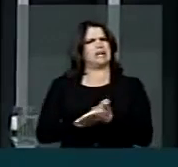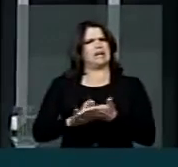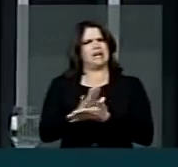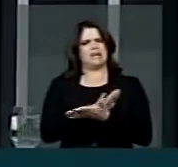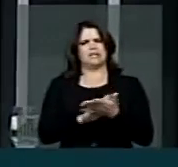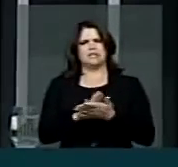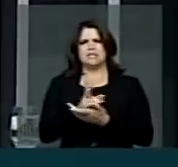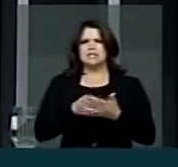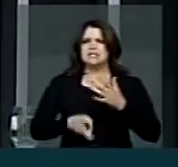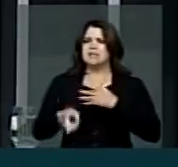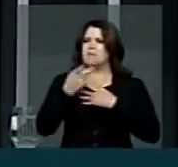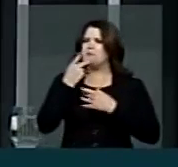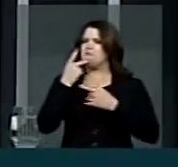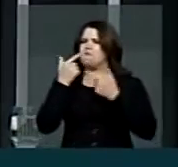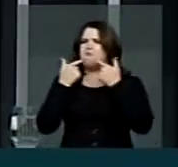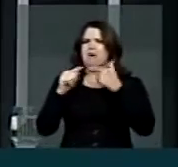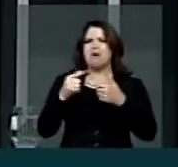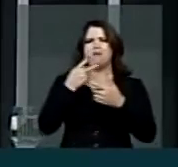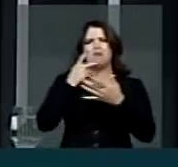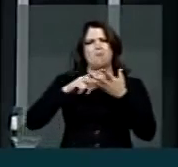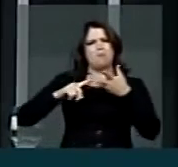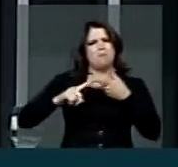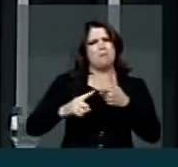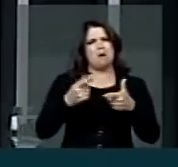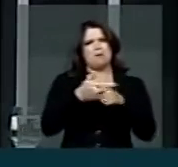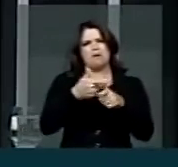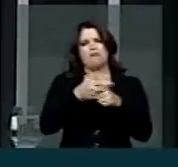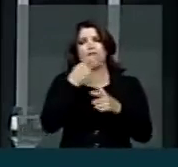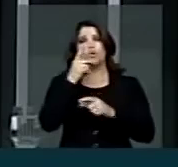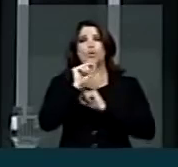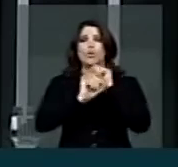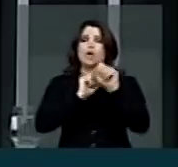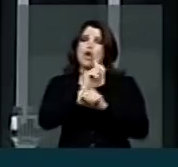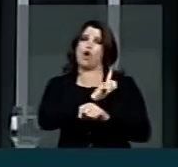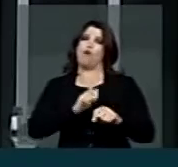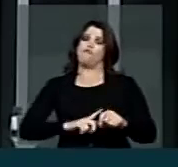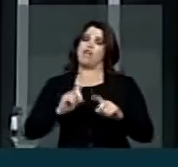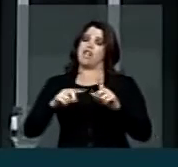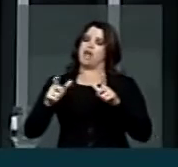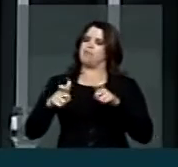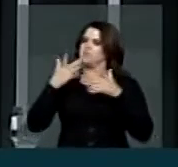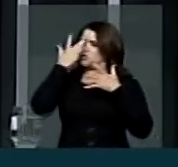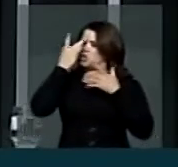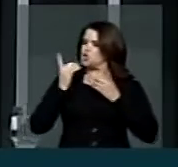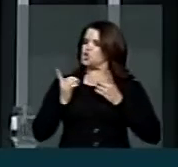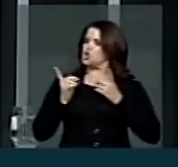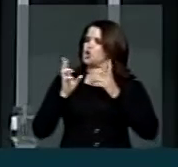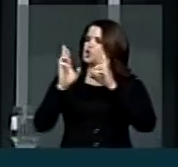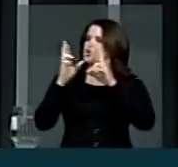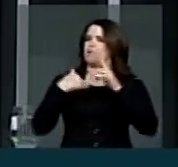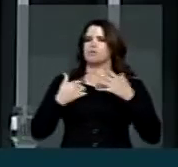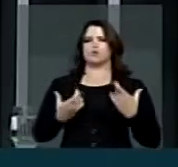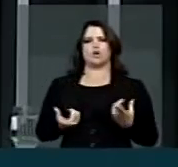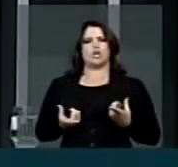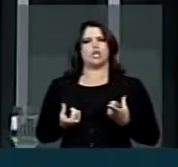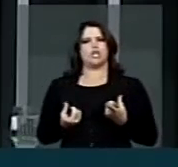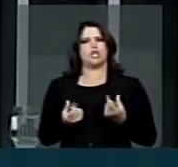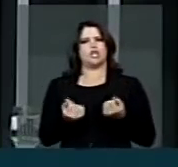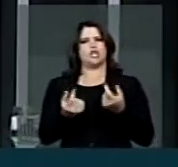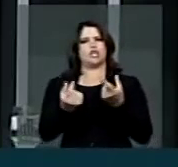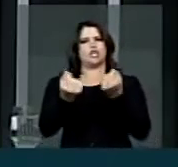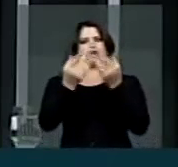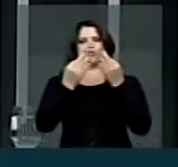que sempre julgaram que o governo é o lugar reservado para os doutores, os banqueiros, os